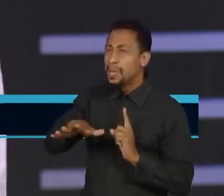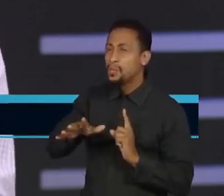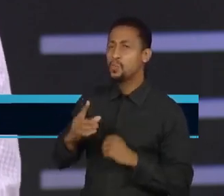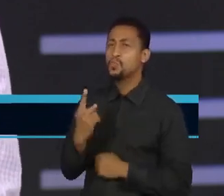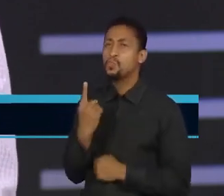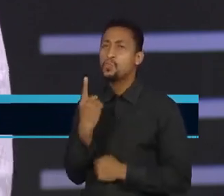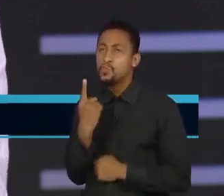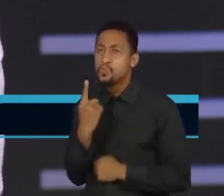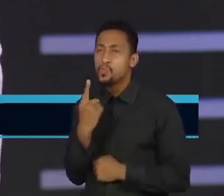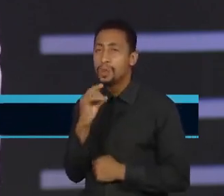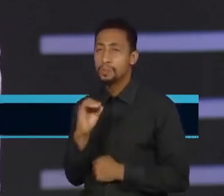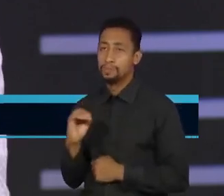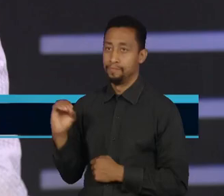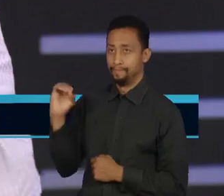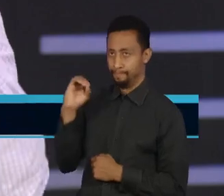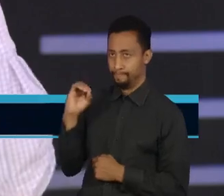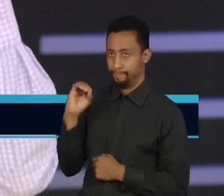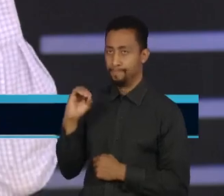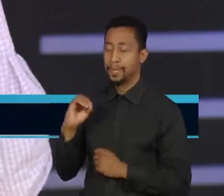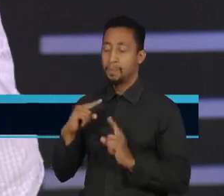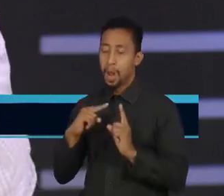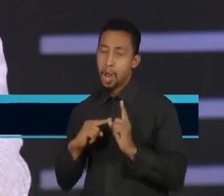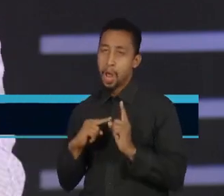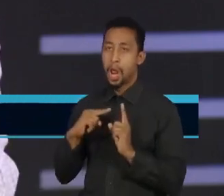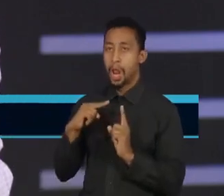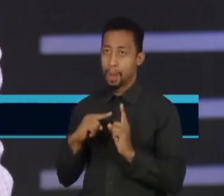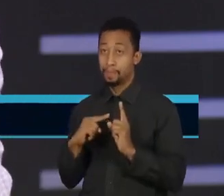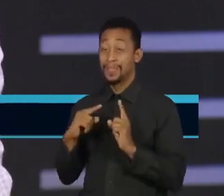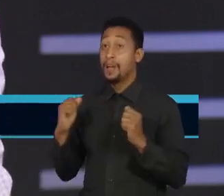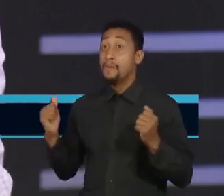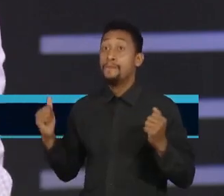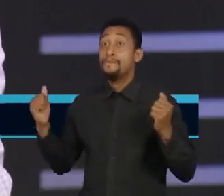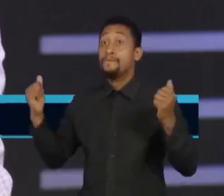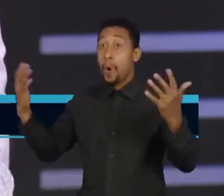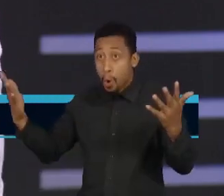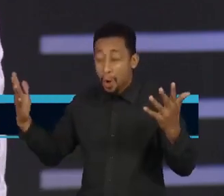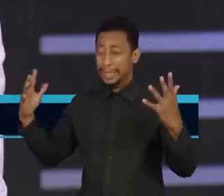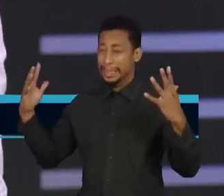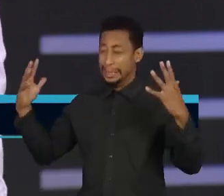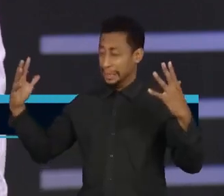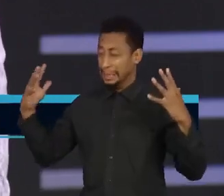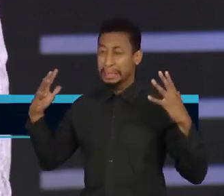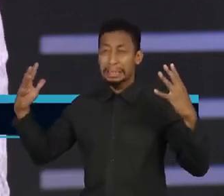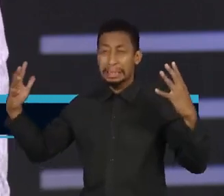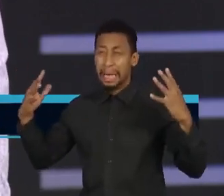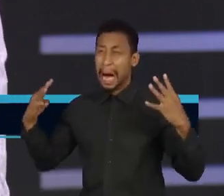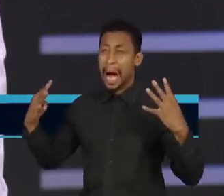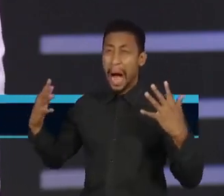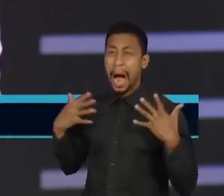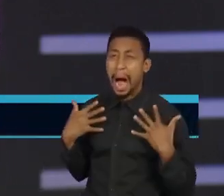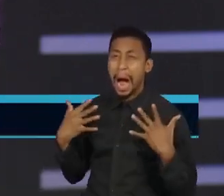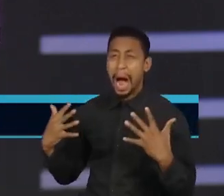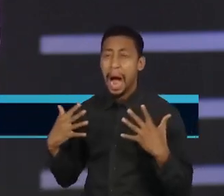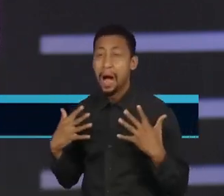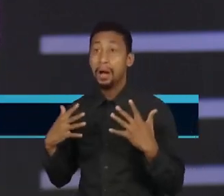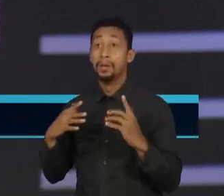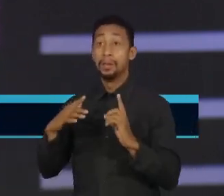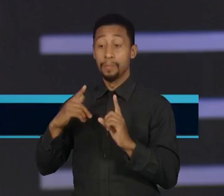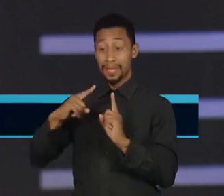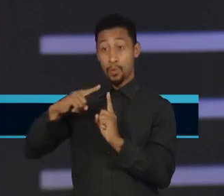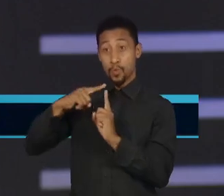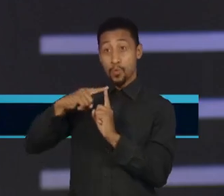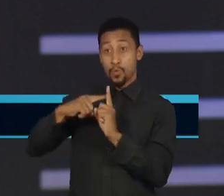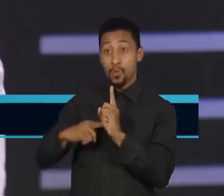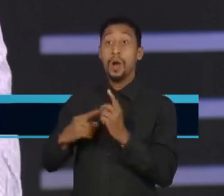normais. Quando começa a elevar a temperatura, o corpo tem que eliminar a temperatura e o melhor, mais eficaz é através de